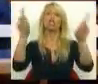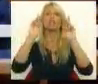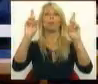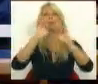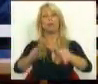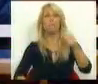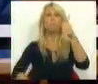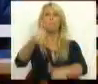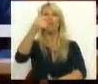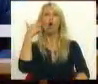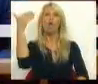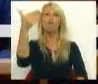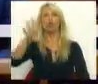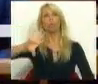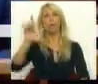um futuro para o país.